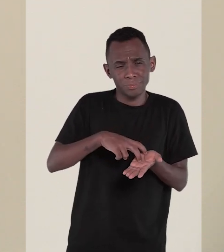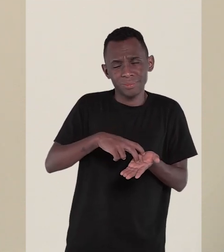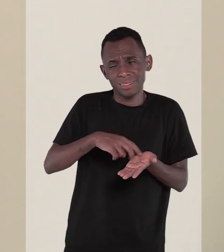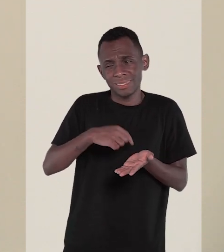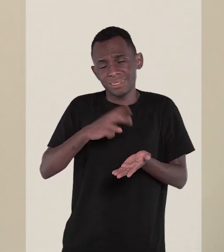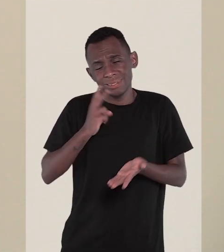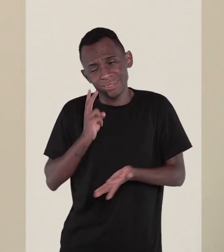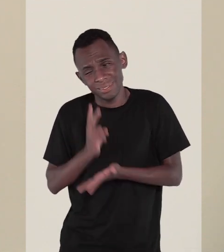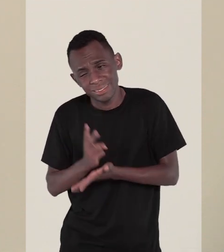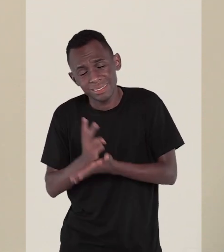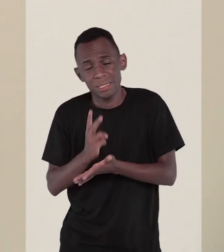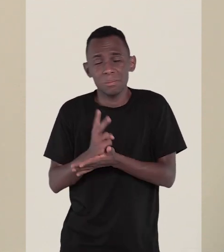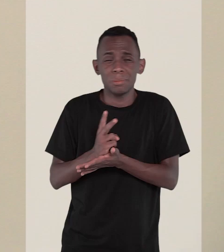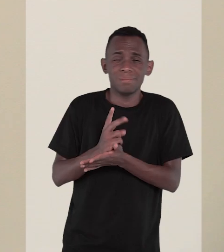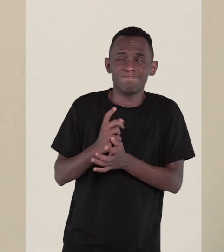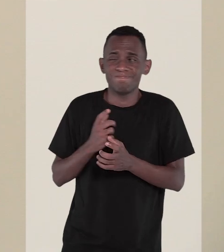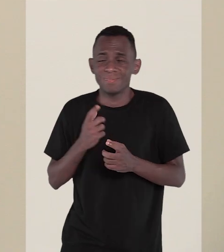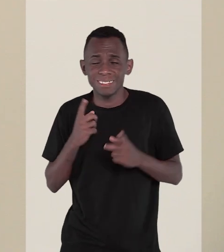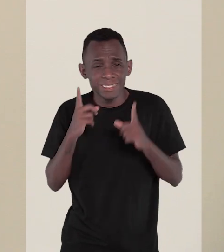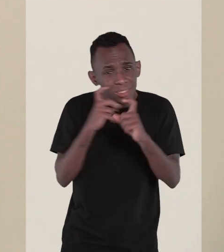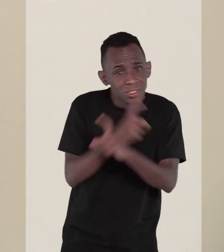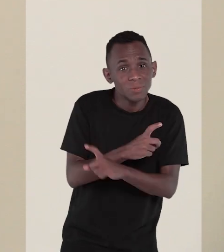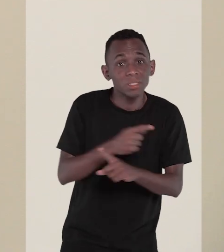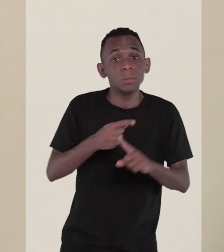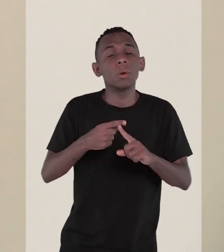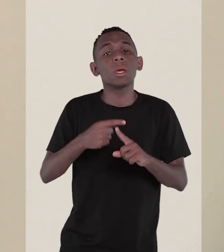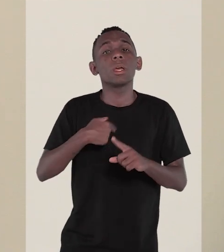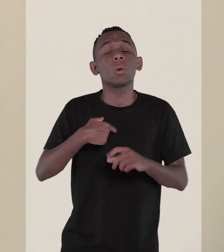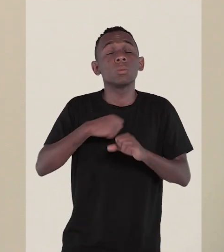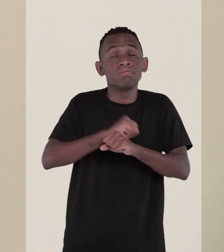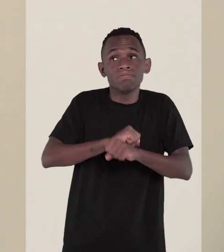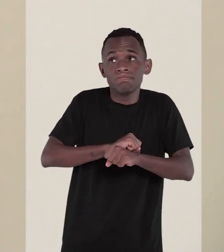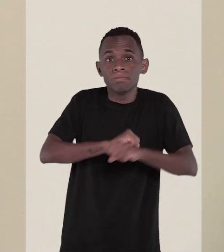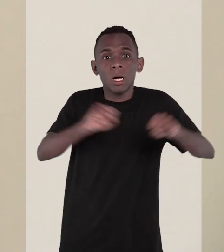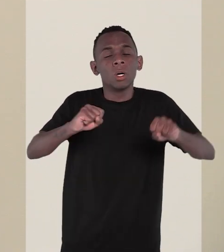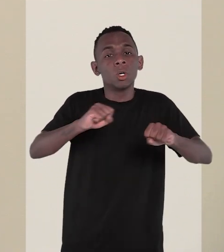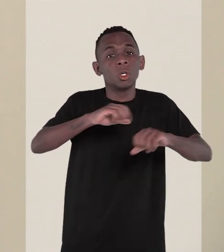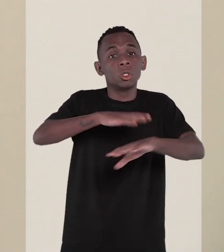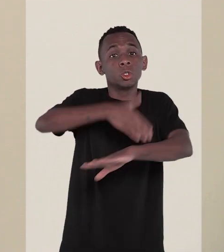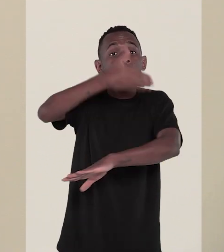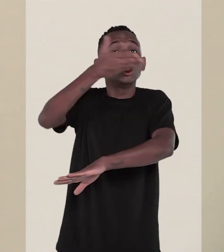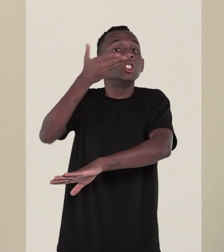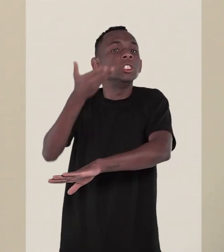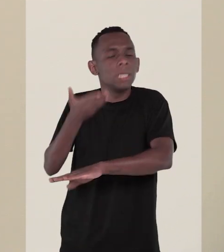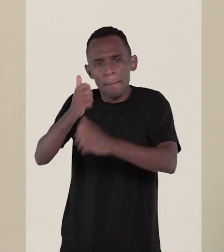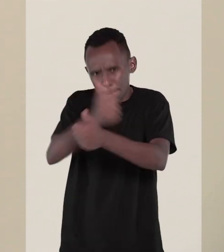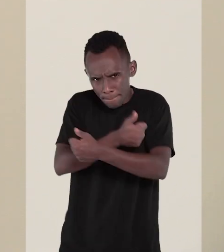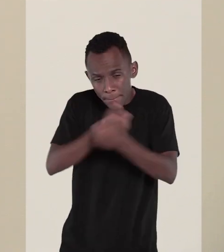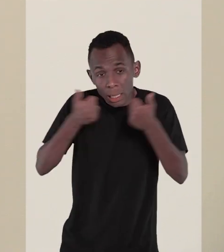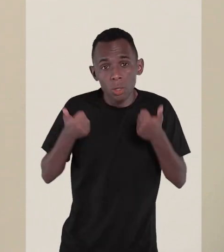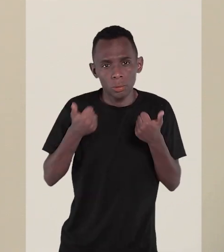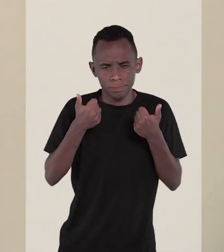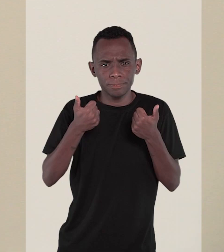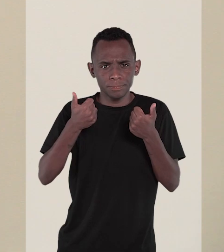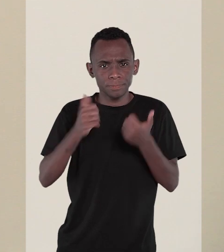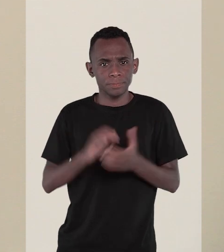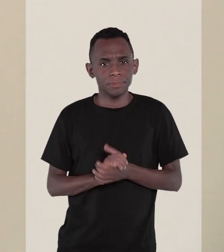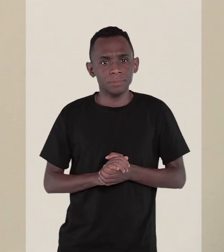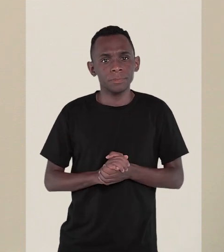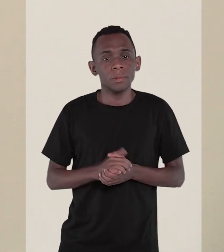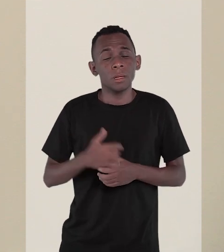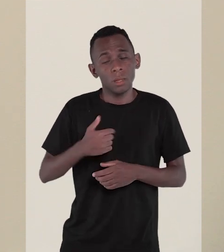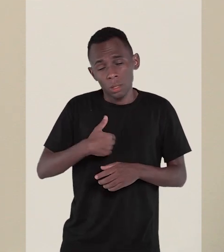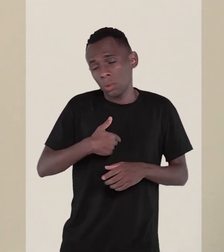que sempre fui meio um bicho estranho assim no meu meio, porque eu sou uma pessoa do dia. Embora eu trabalhe à noite, eu sou muito mais do dia.